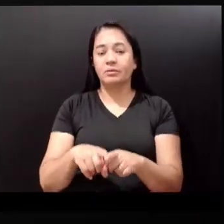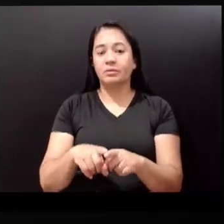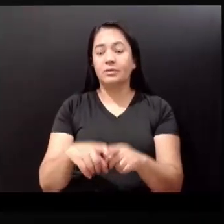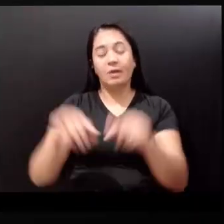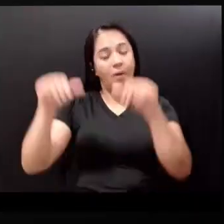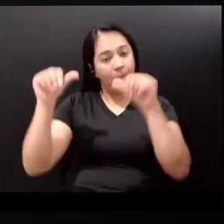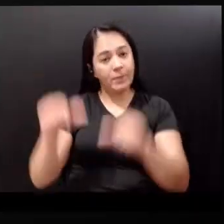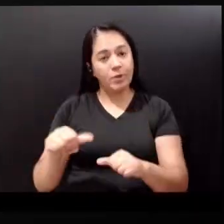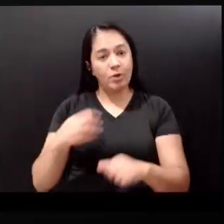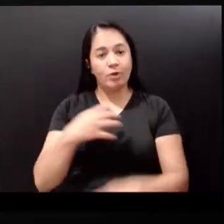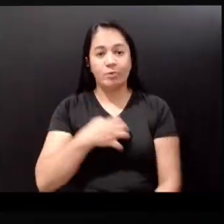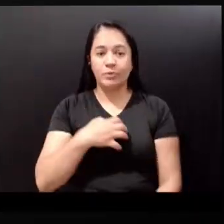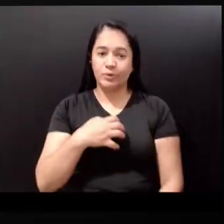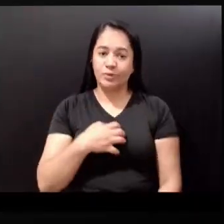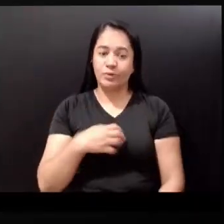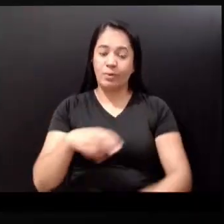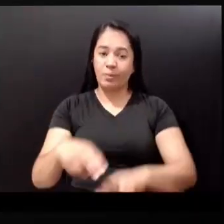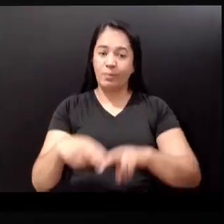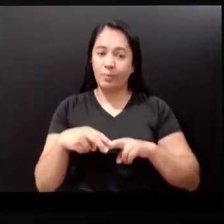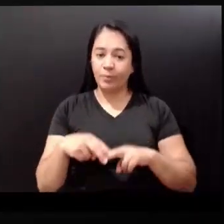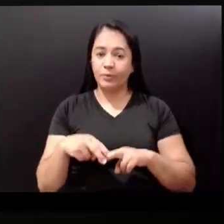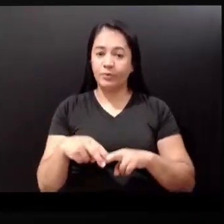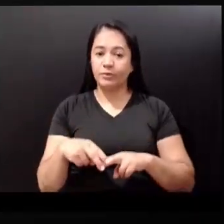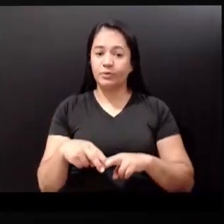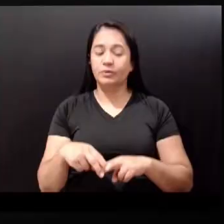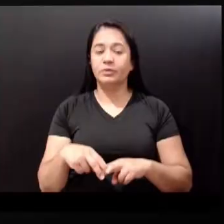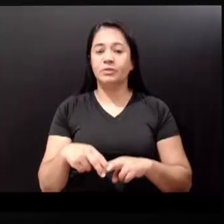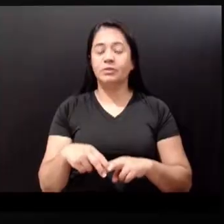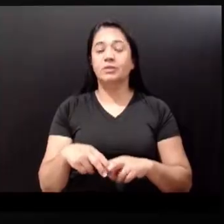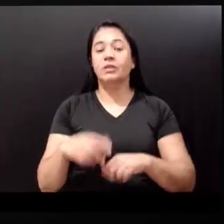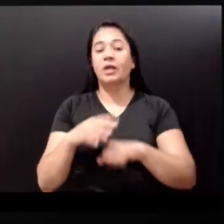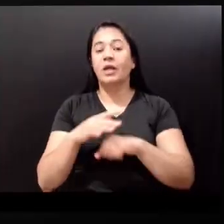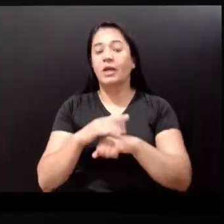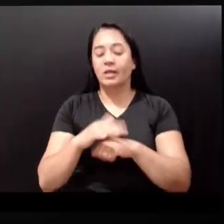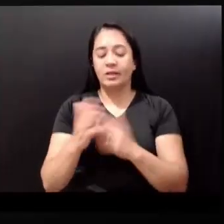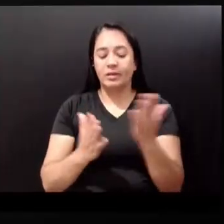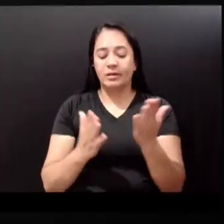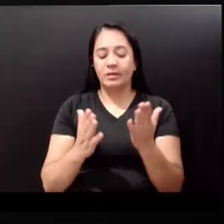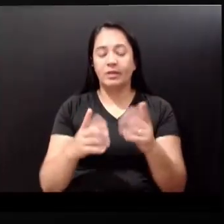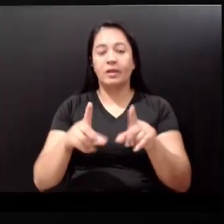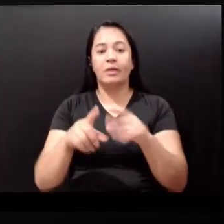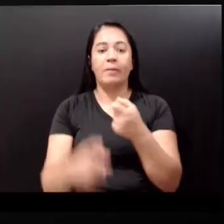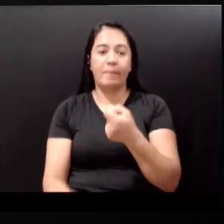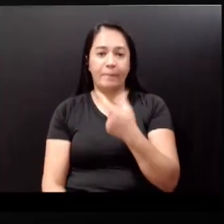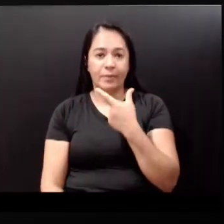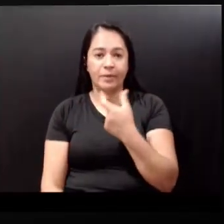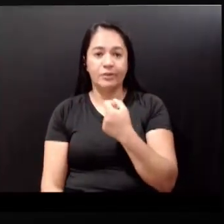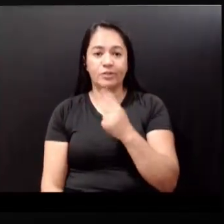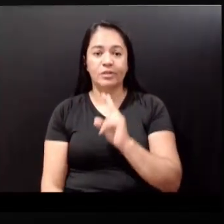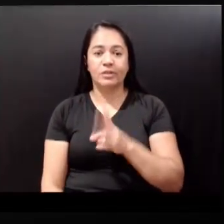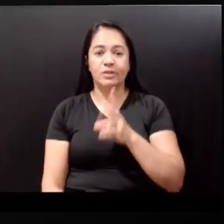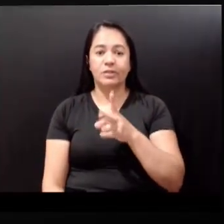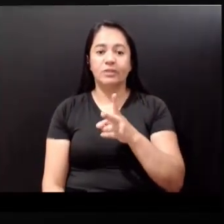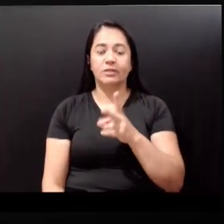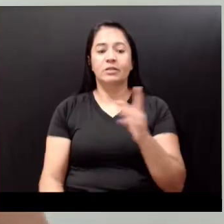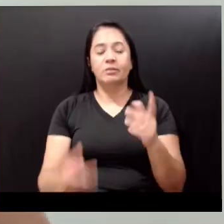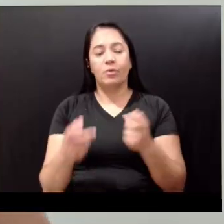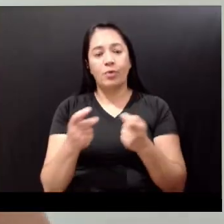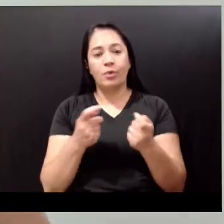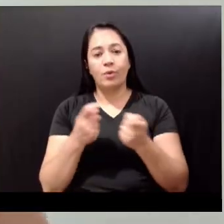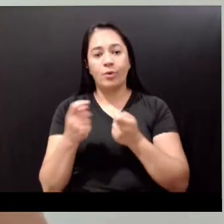para piora dos sintomas. Por isso, a abordagem da doença inclui, além de medicamentos, sempre